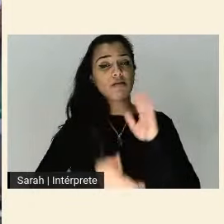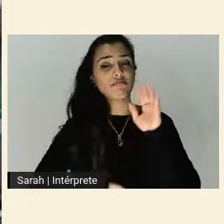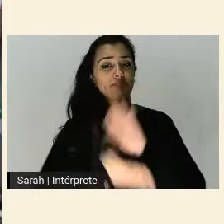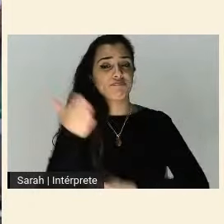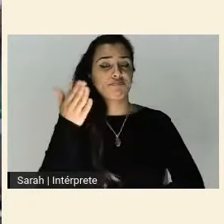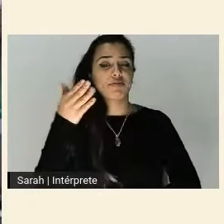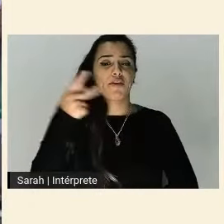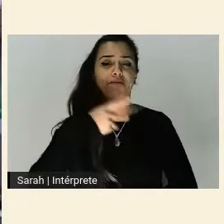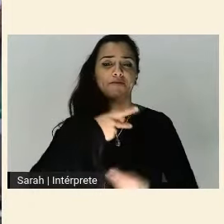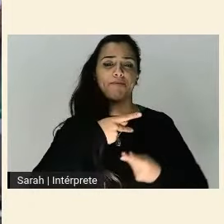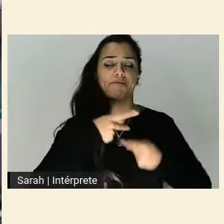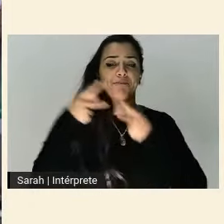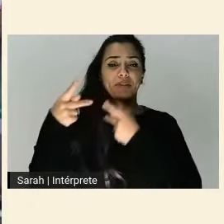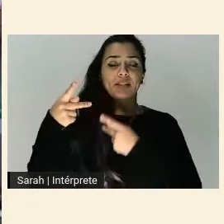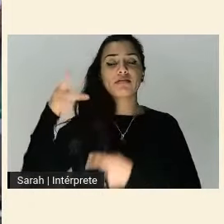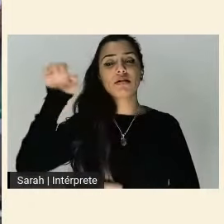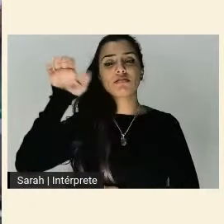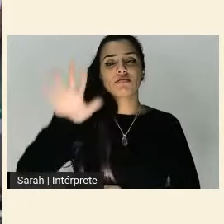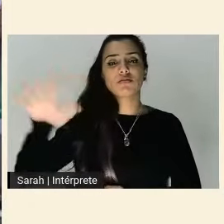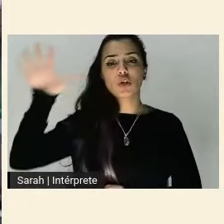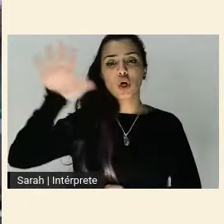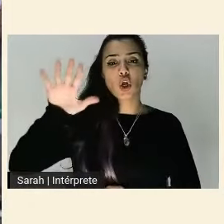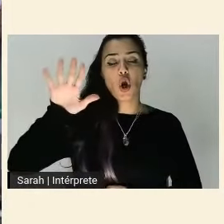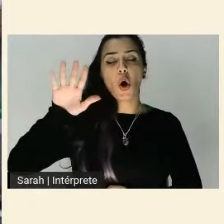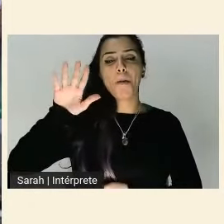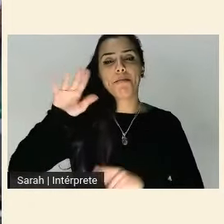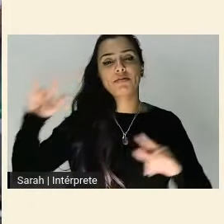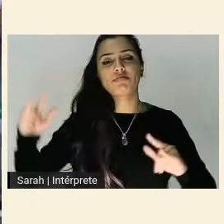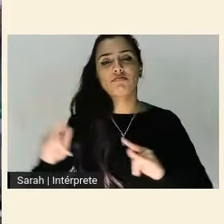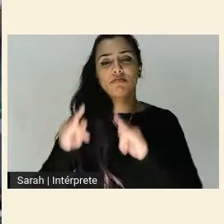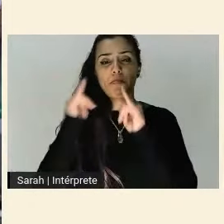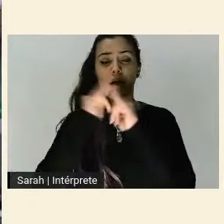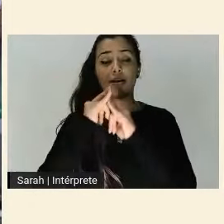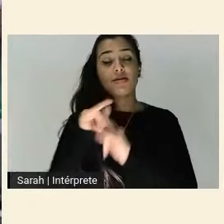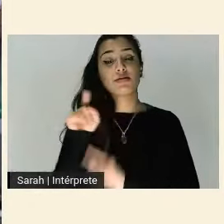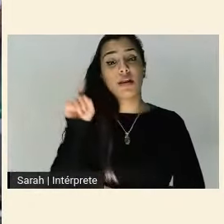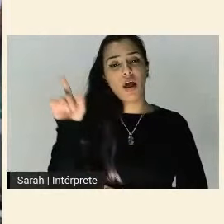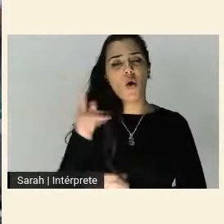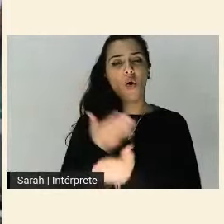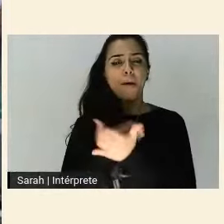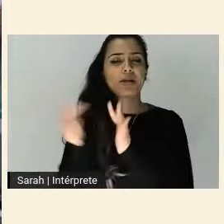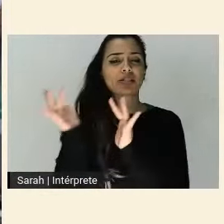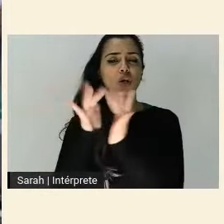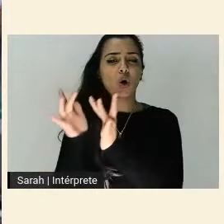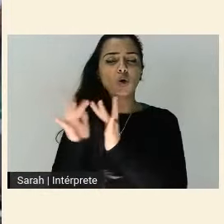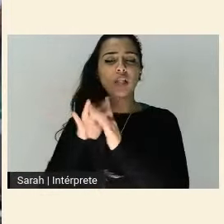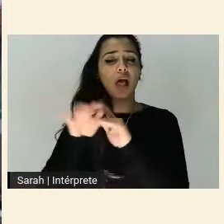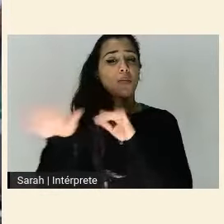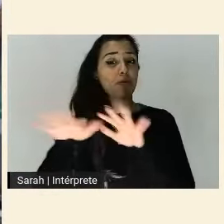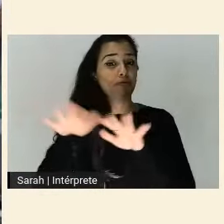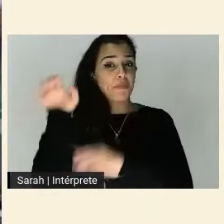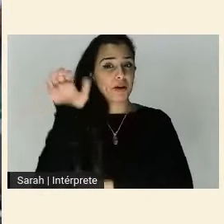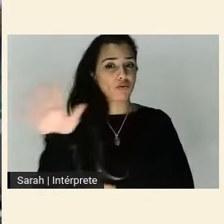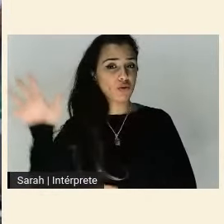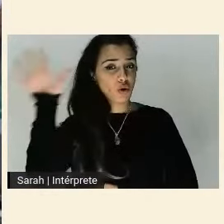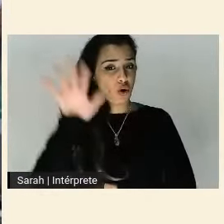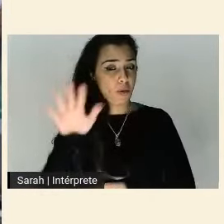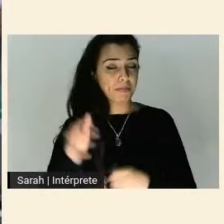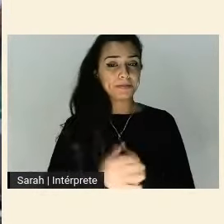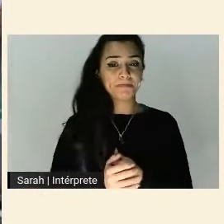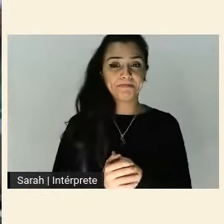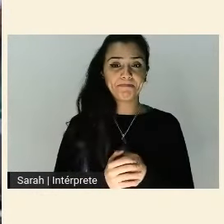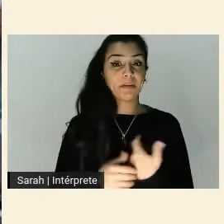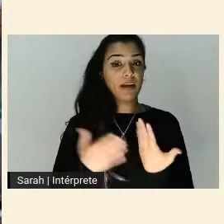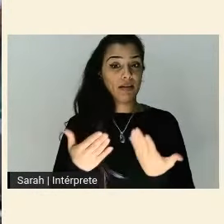os emergentes movimentos modernistas europeus. Né? Pouco se sabe também, pouco